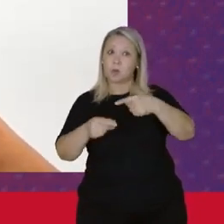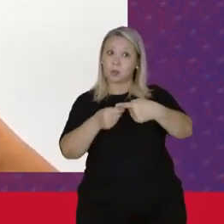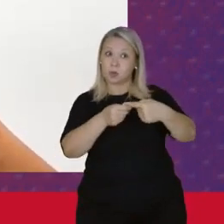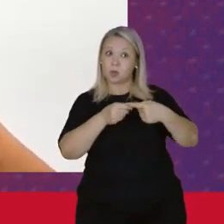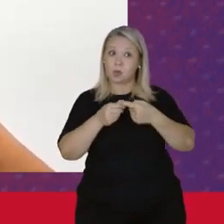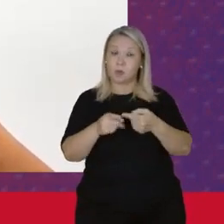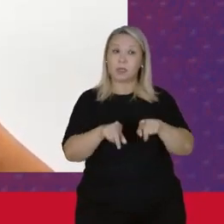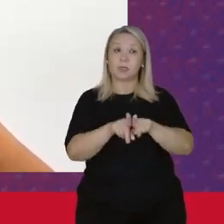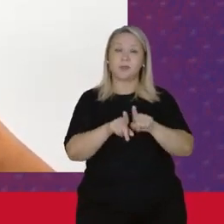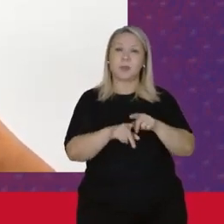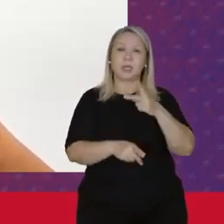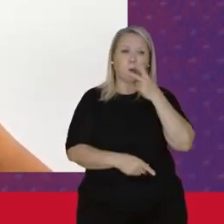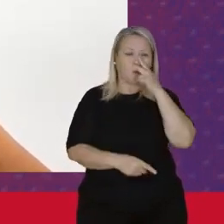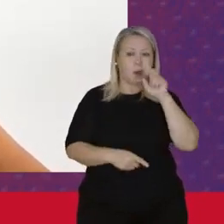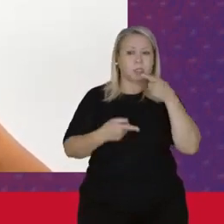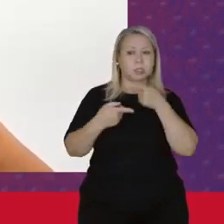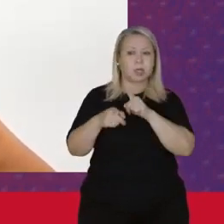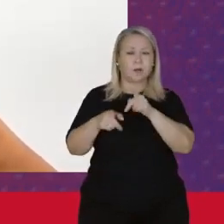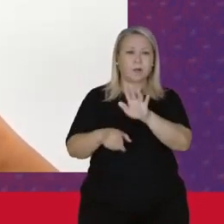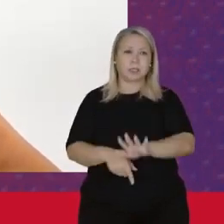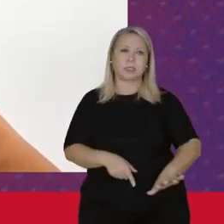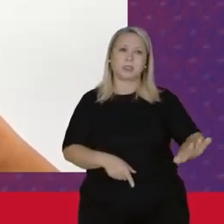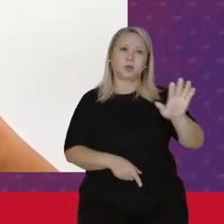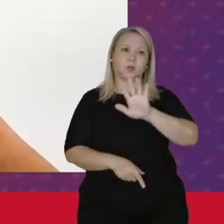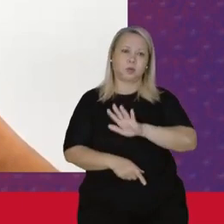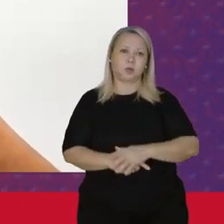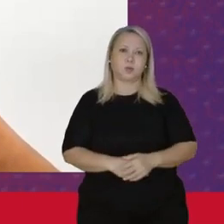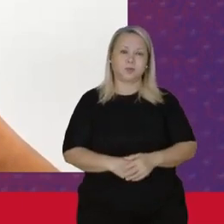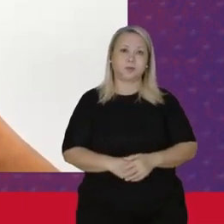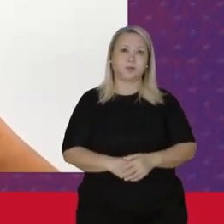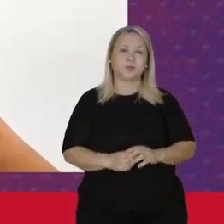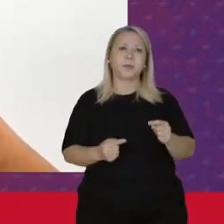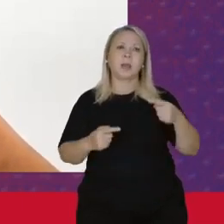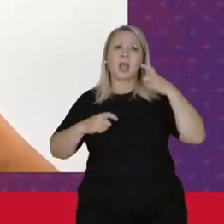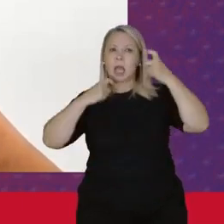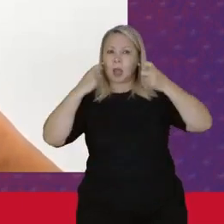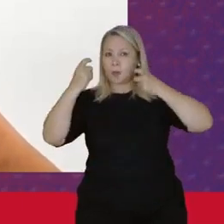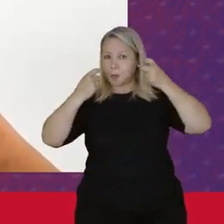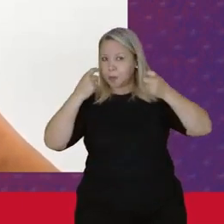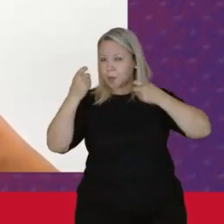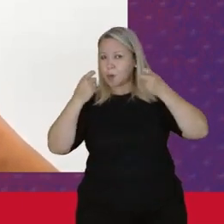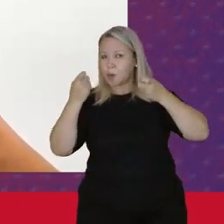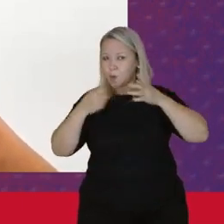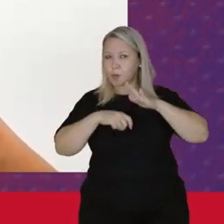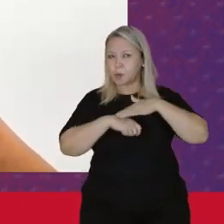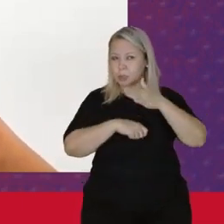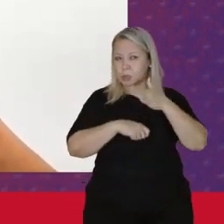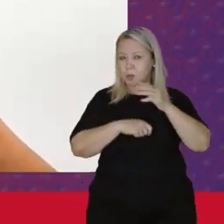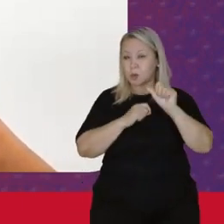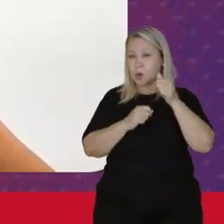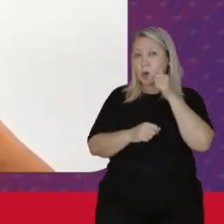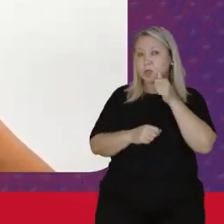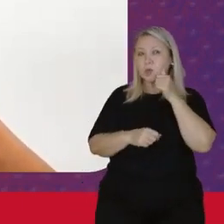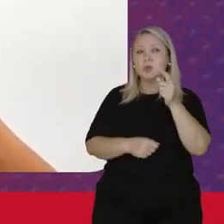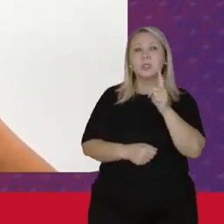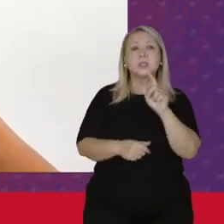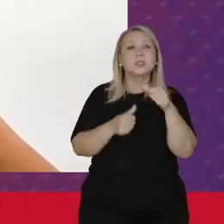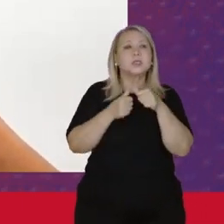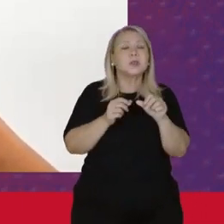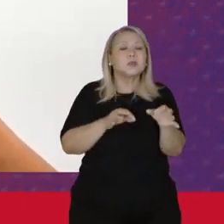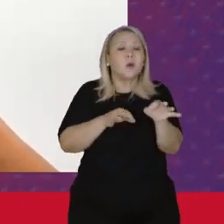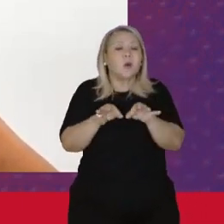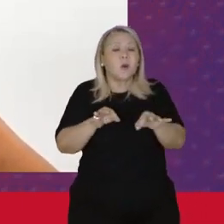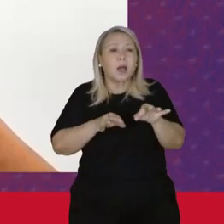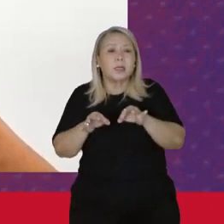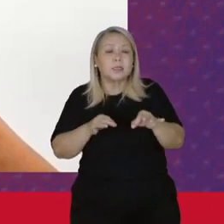também. Então, acho que afeta a todos nós, né? Mas aquela preocupação com aquelas mulheres que não estão